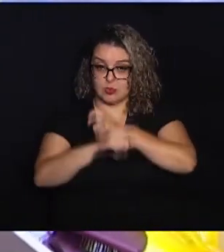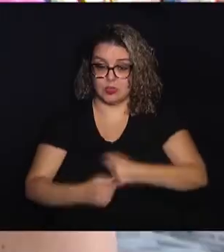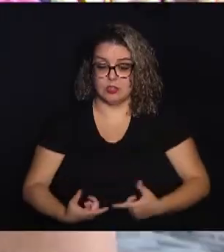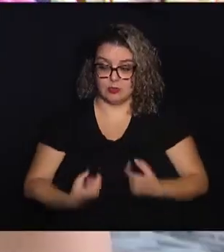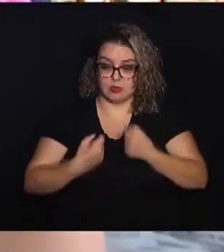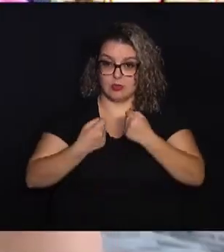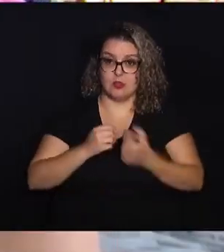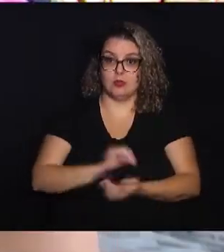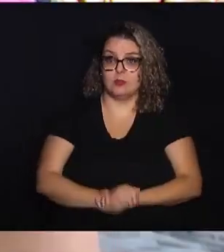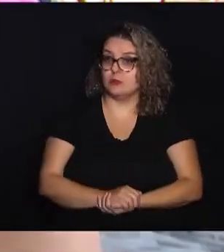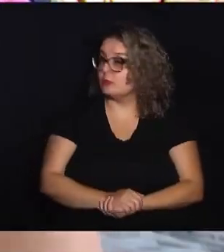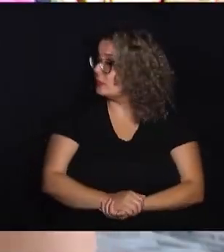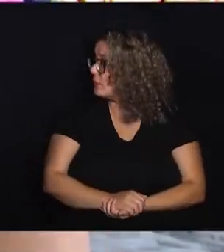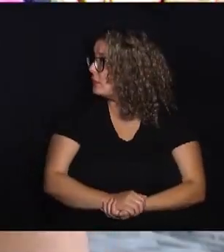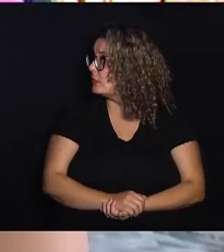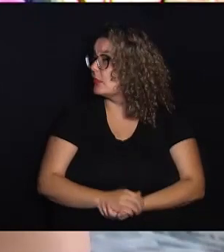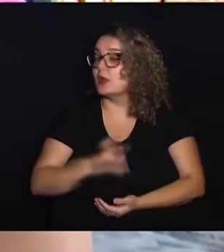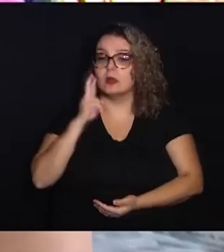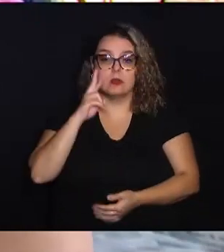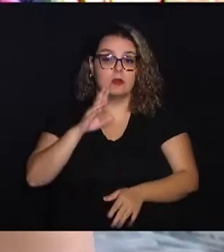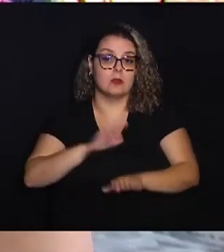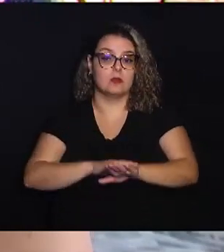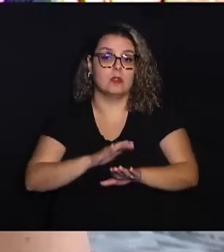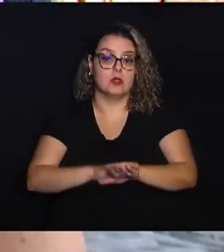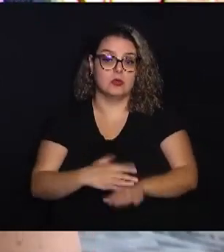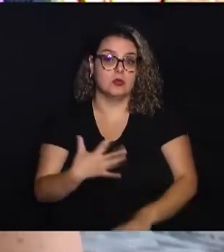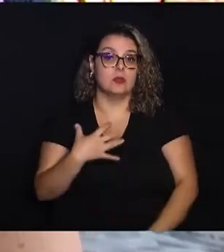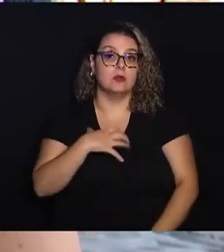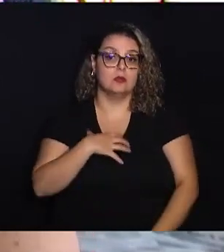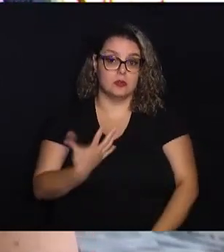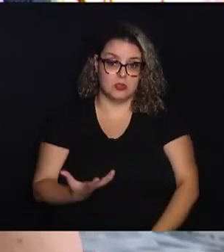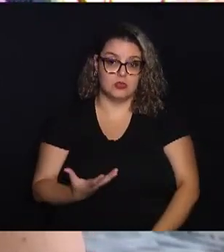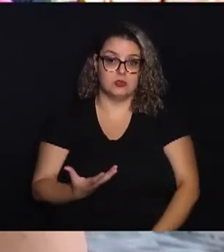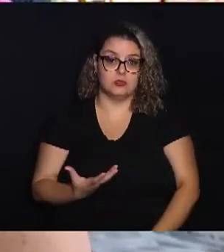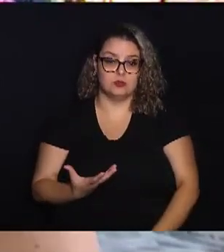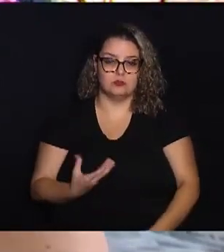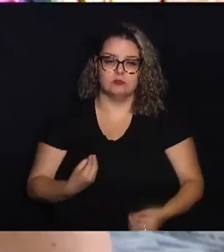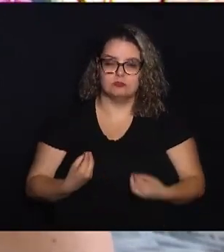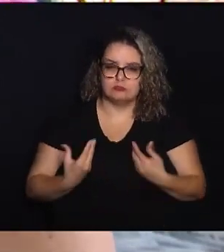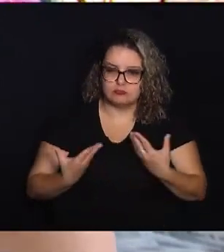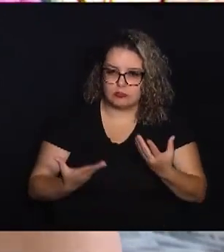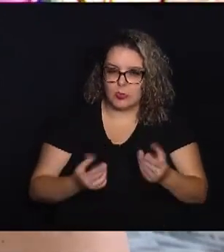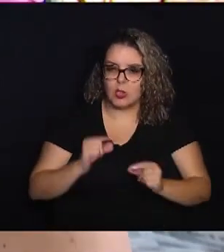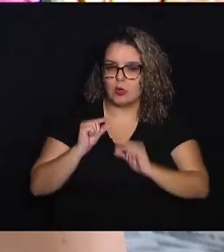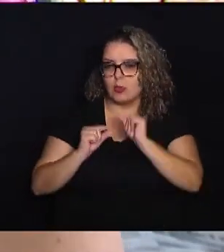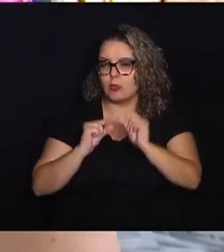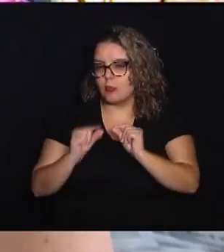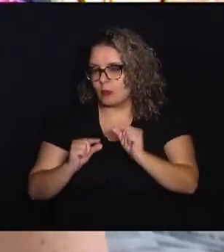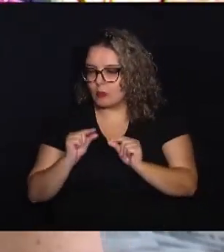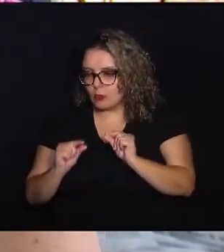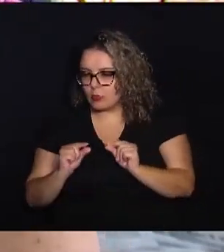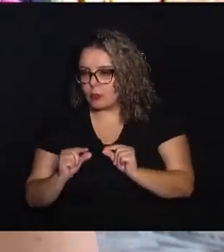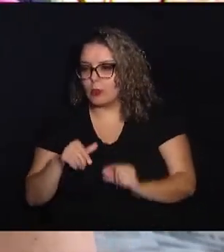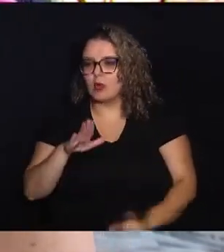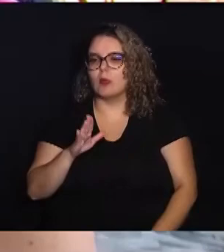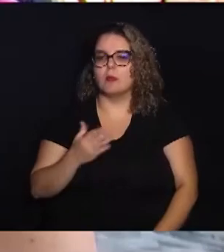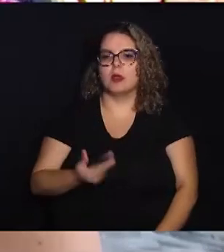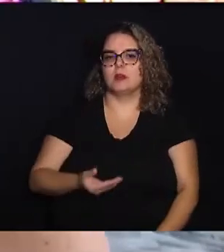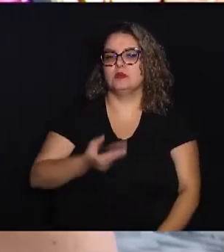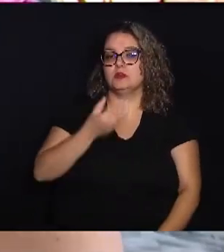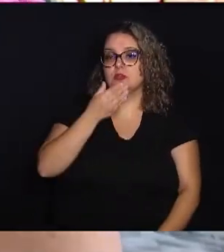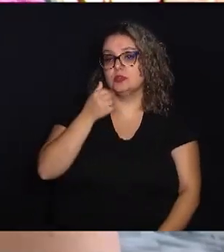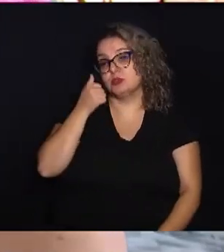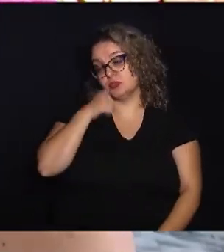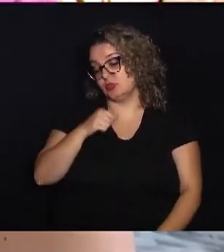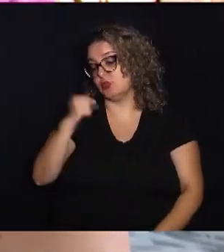oncologia. Nós vemos essa ação como uma forma de a gente trazer um pouco mais de empoderamento, né? Todo